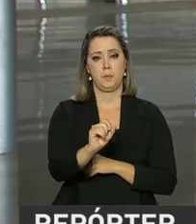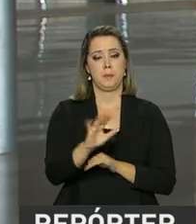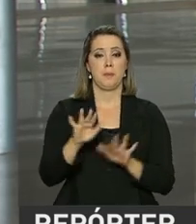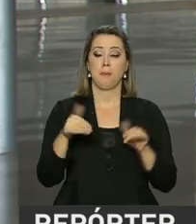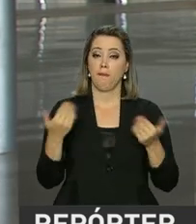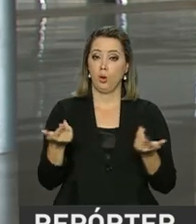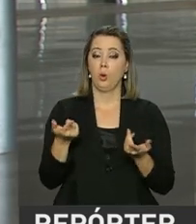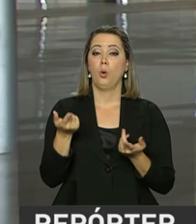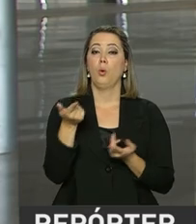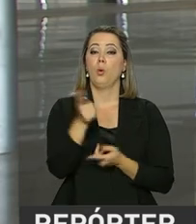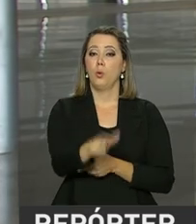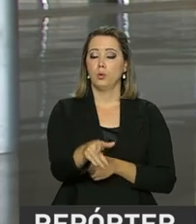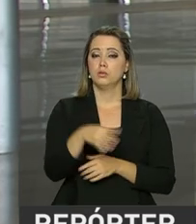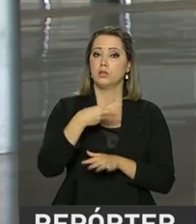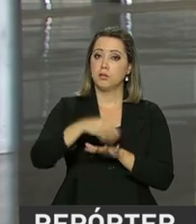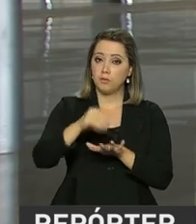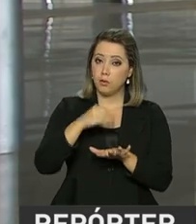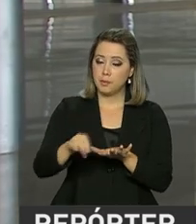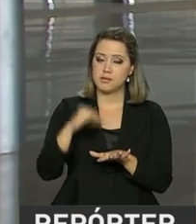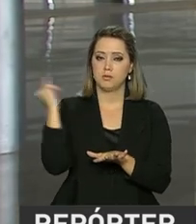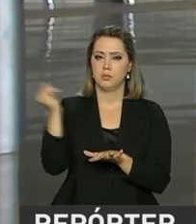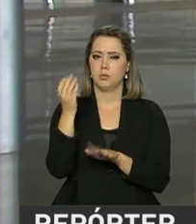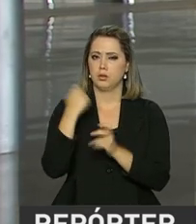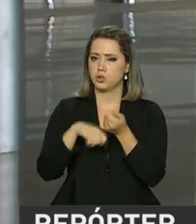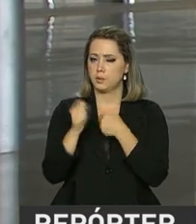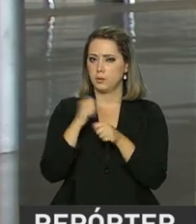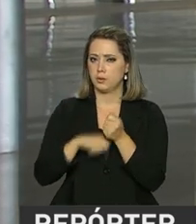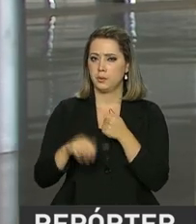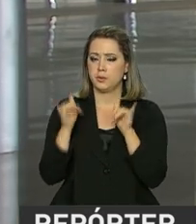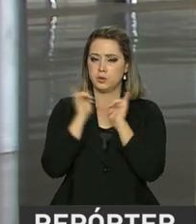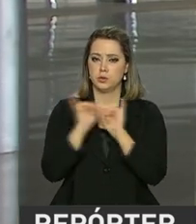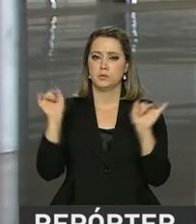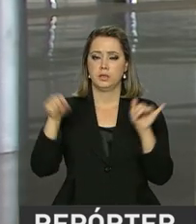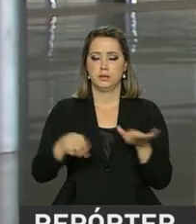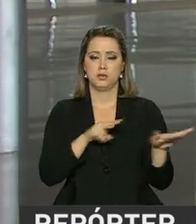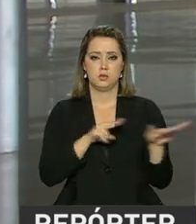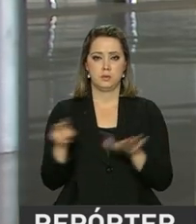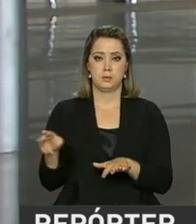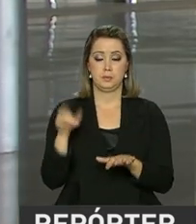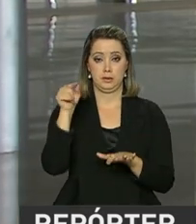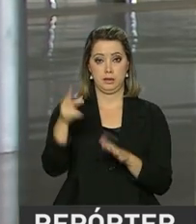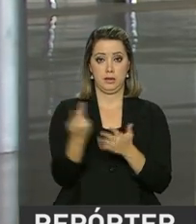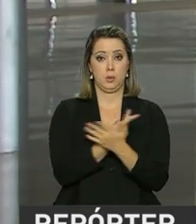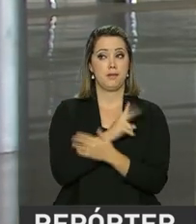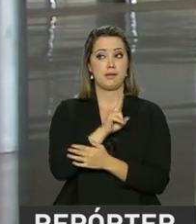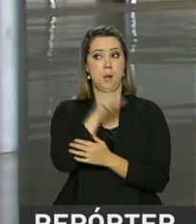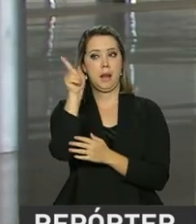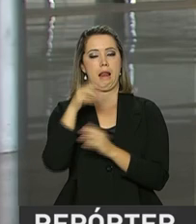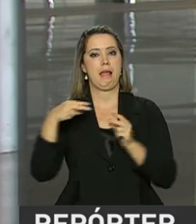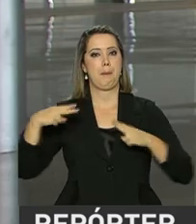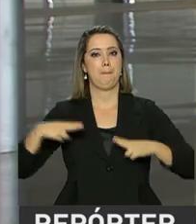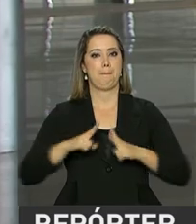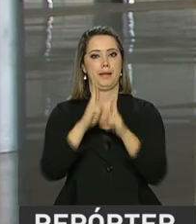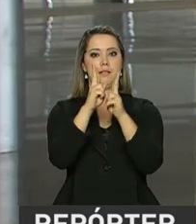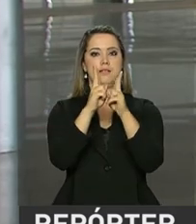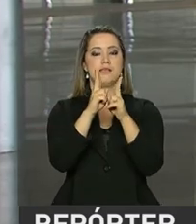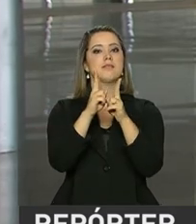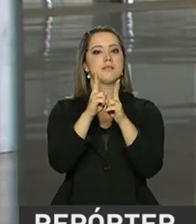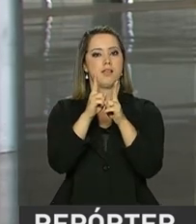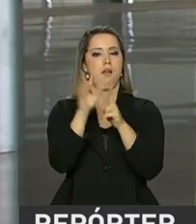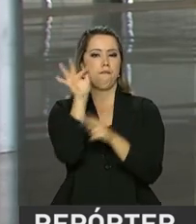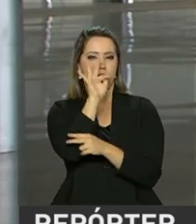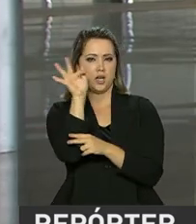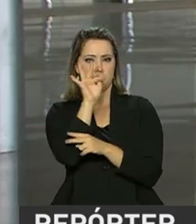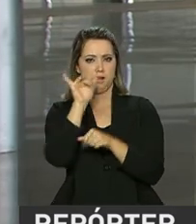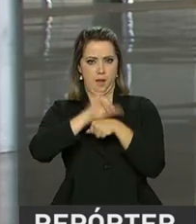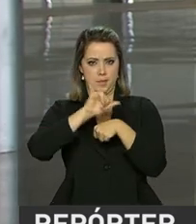agora outra informação importante para a economia brasileira divulgada nesta semana ocorreu em Paris capital da França Onde está